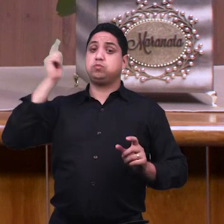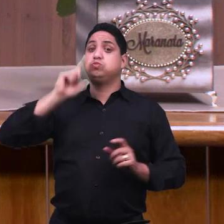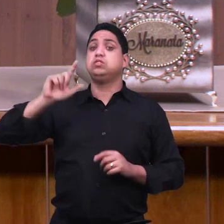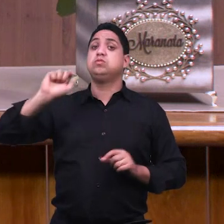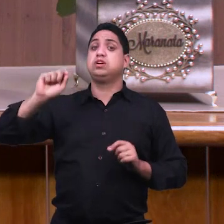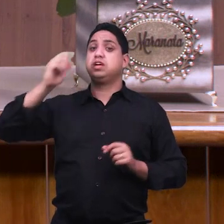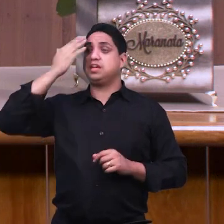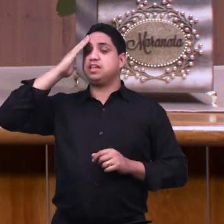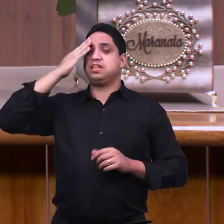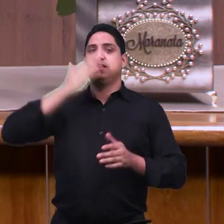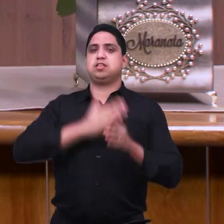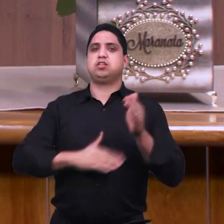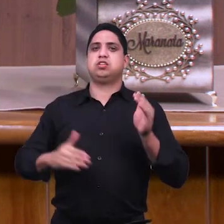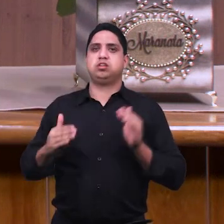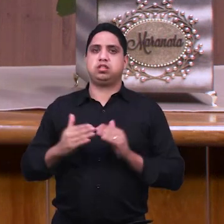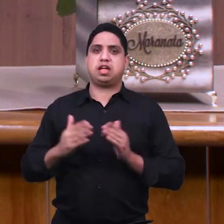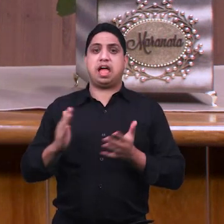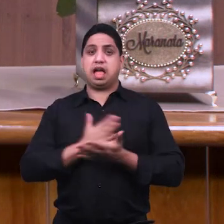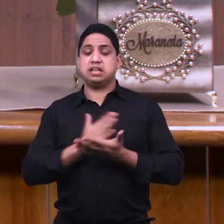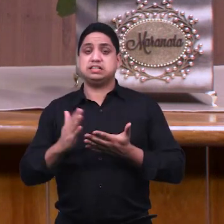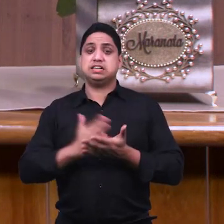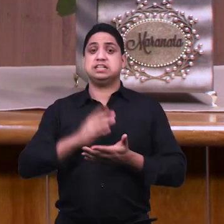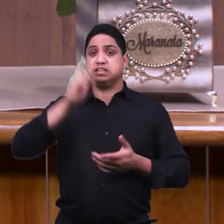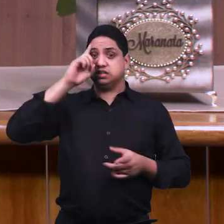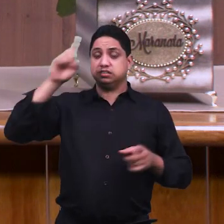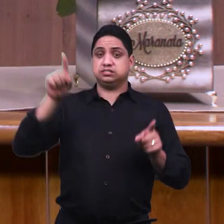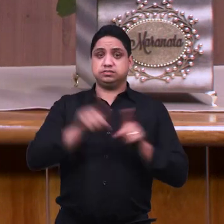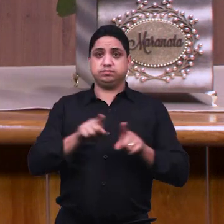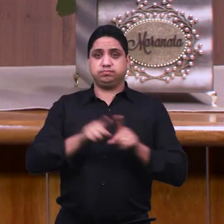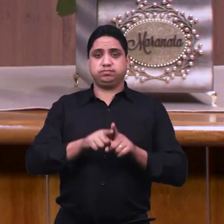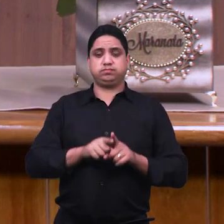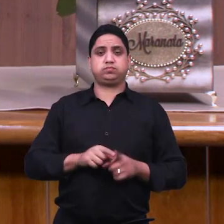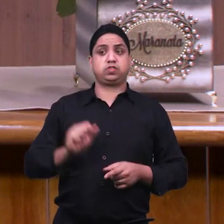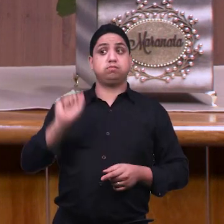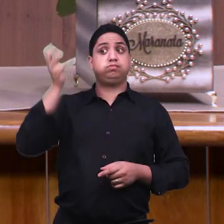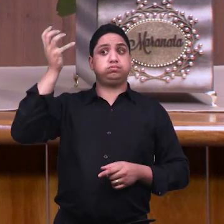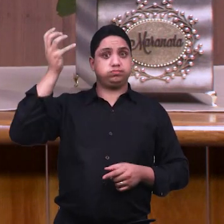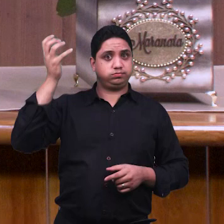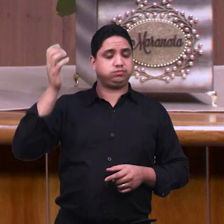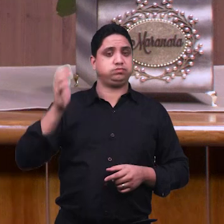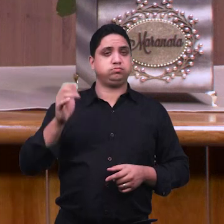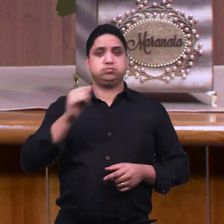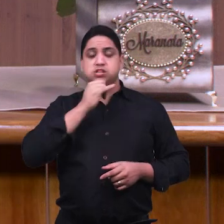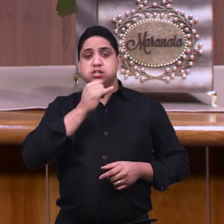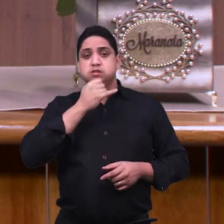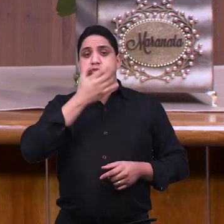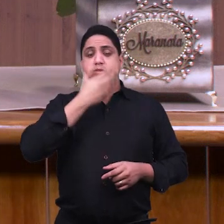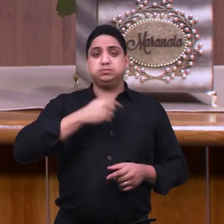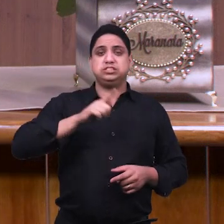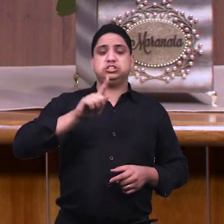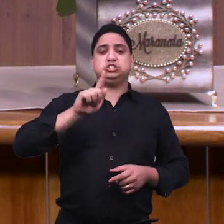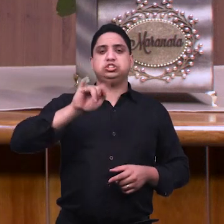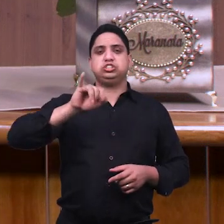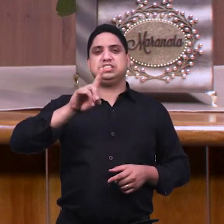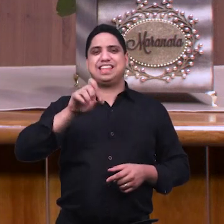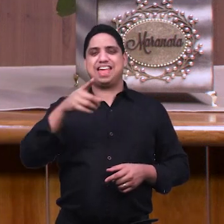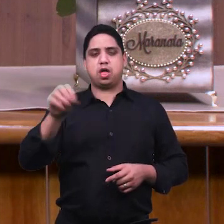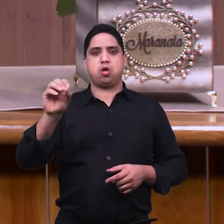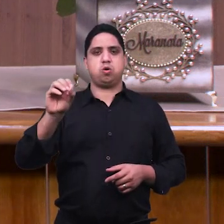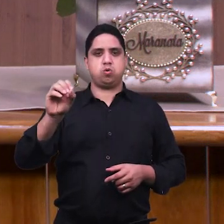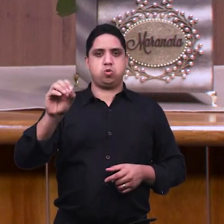sonho, né? Às vezes Deus dá um sinal também. Usa uma pessoa para dar um sinal, como Gideão, ele deu um sinal de uma